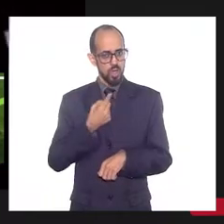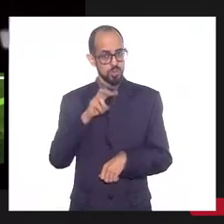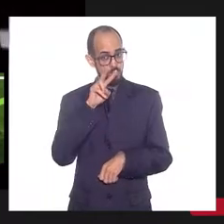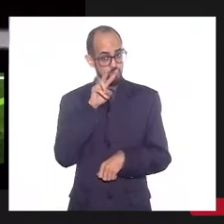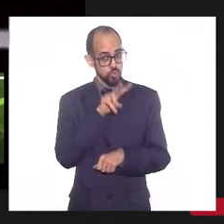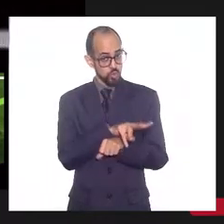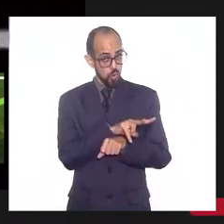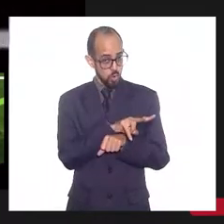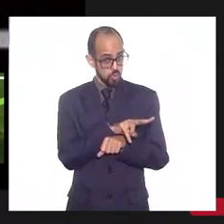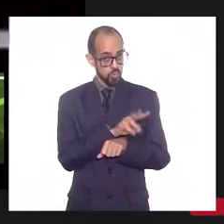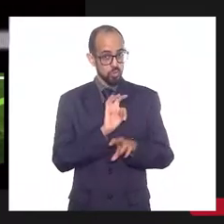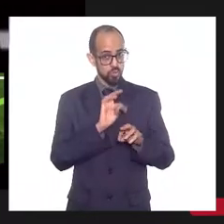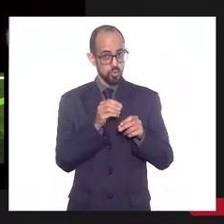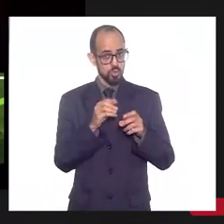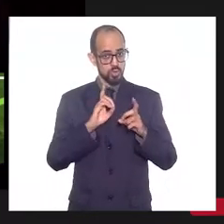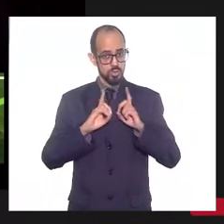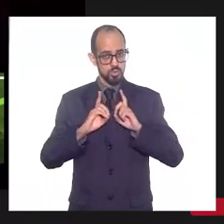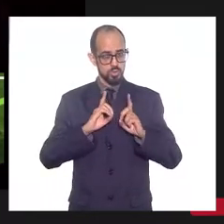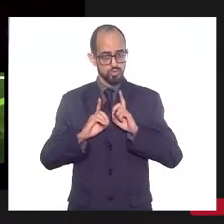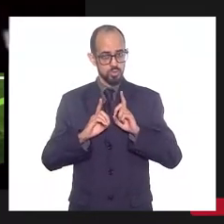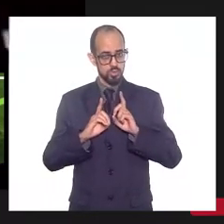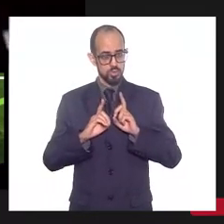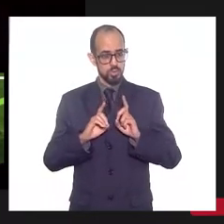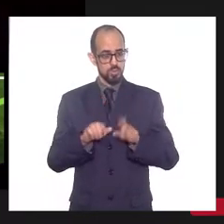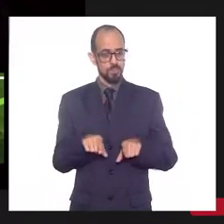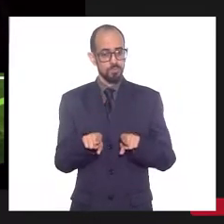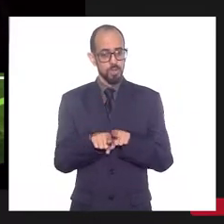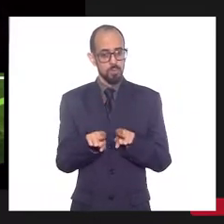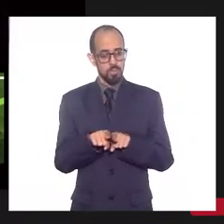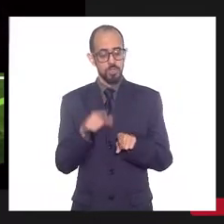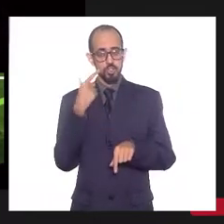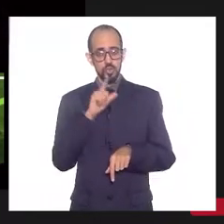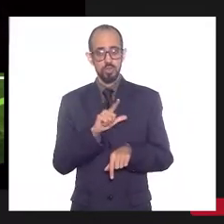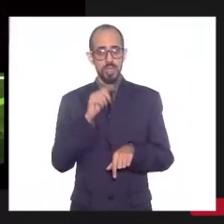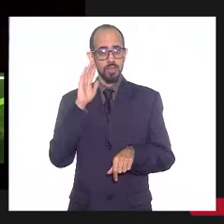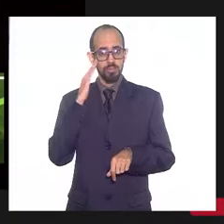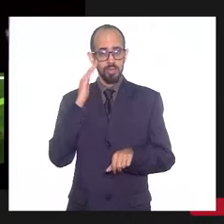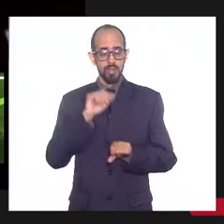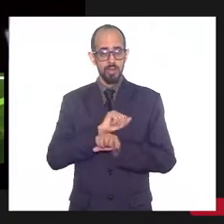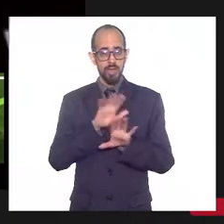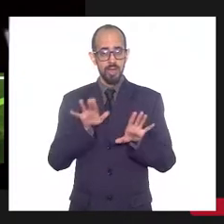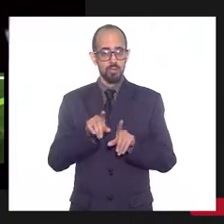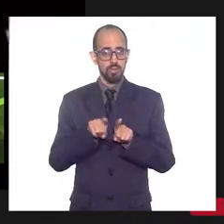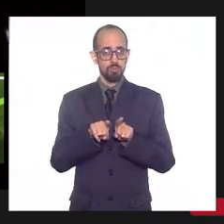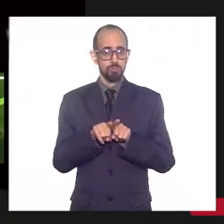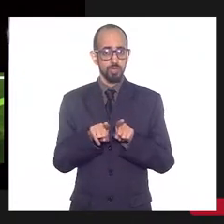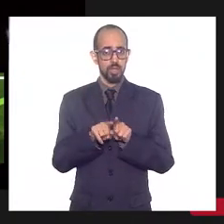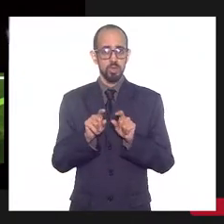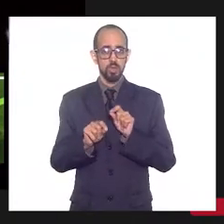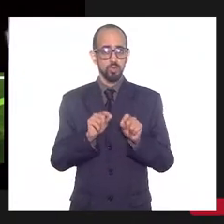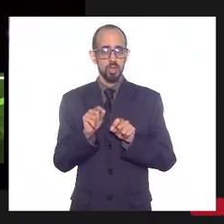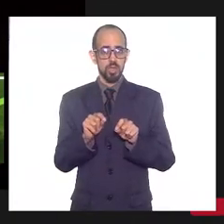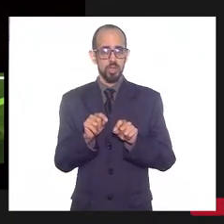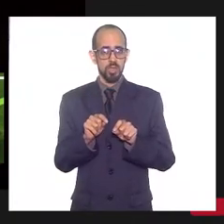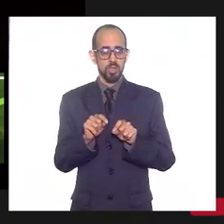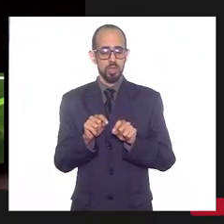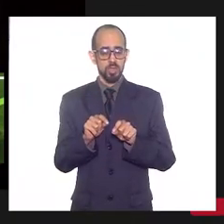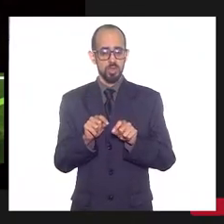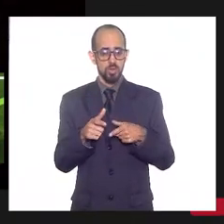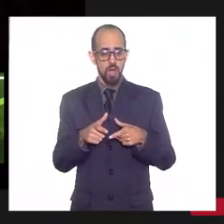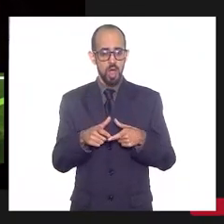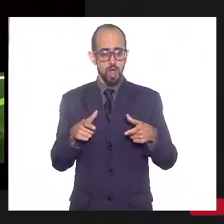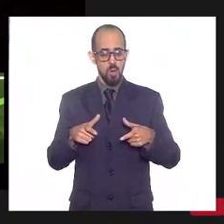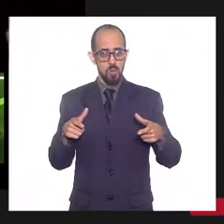nessas excursões e dentro de acidentes consegue entender também é que o